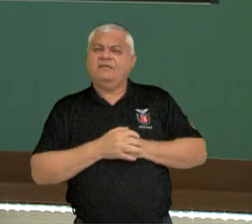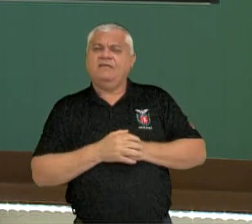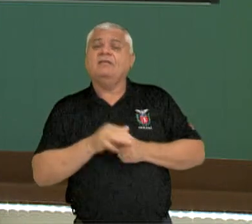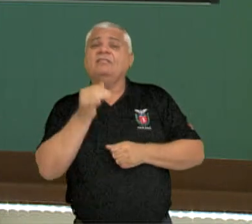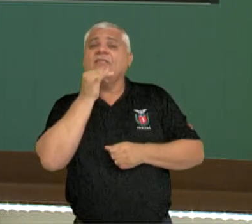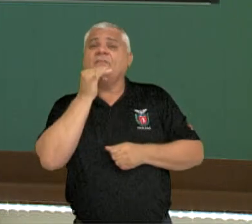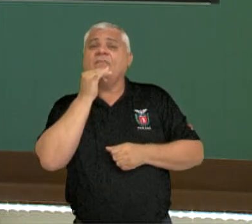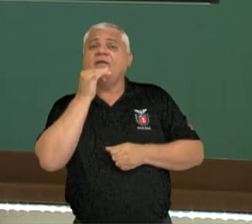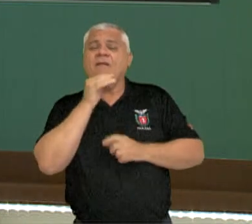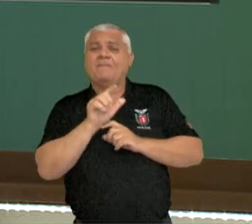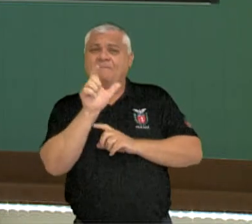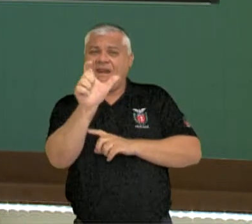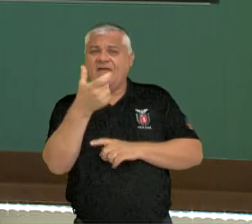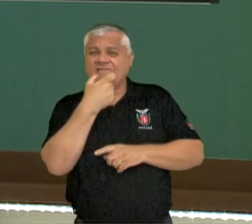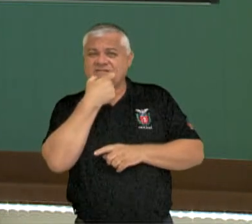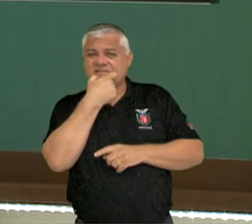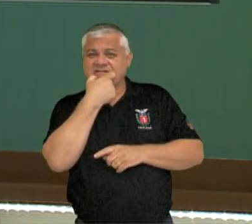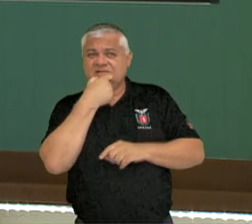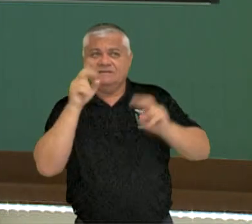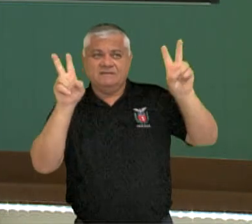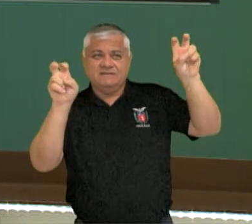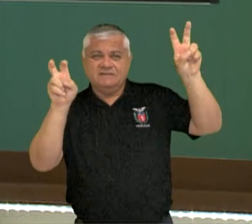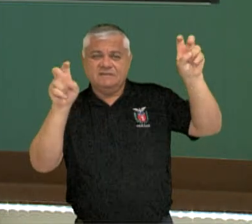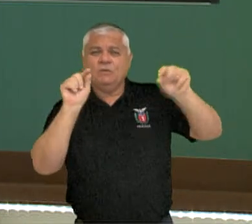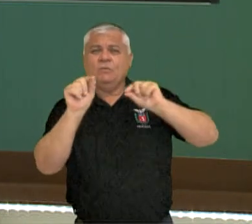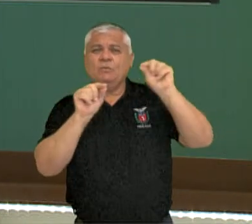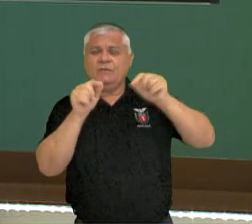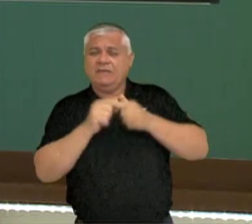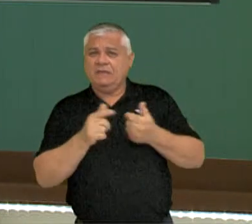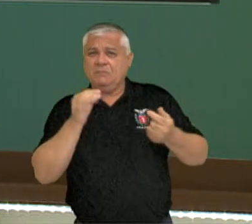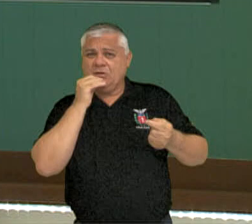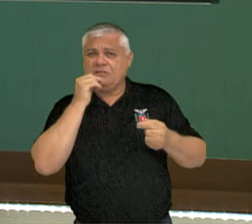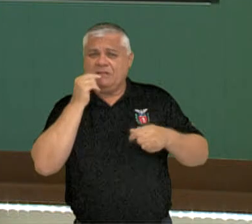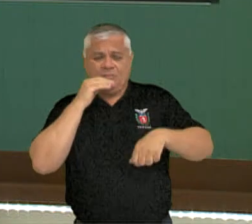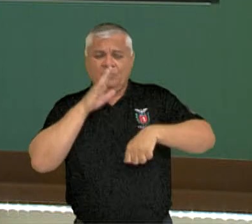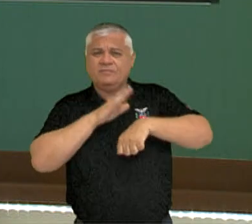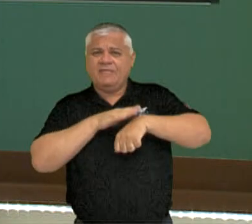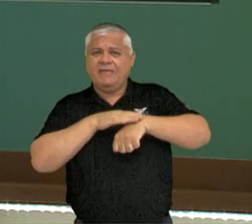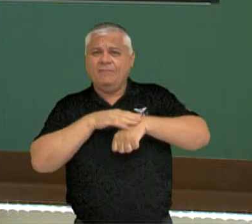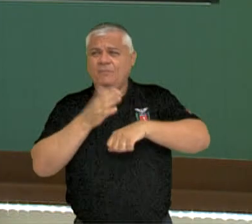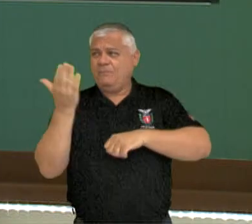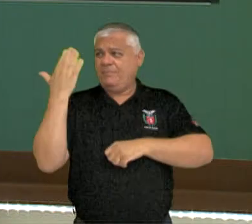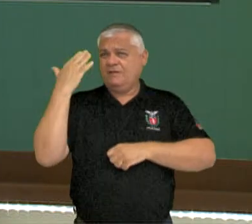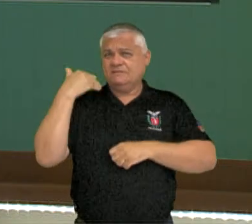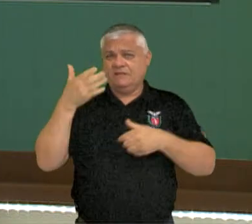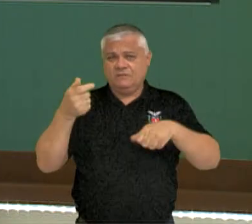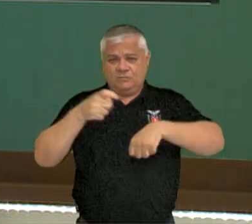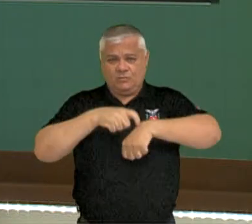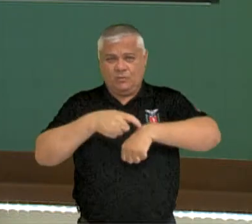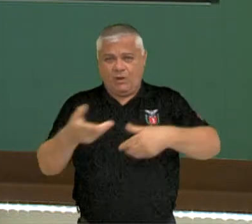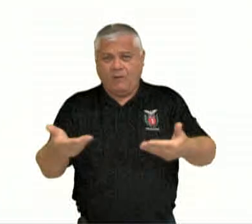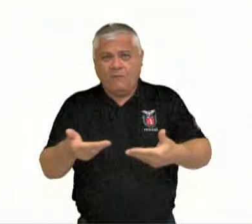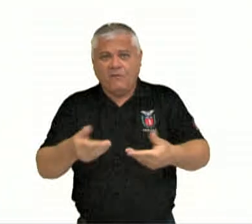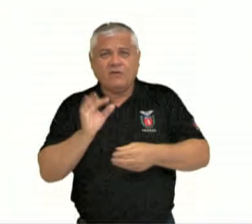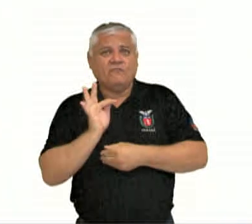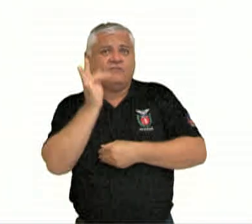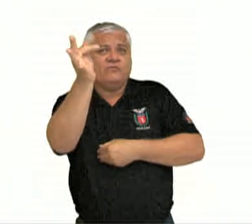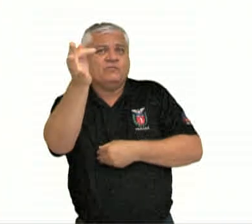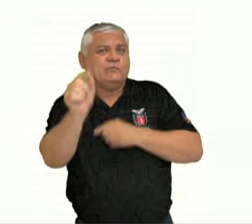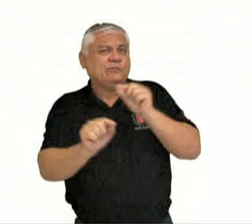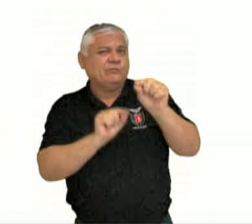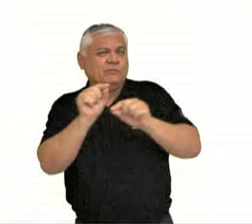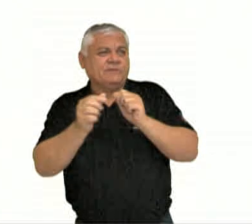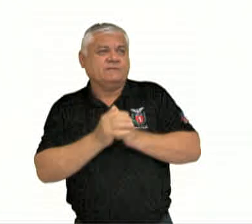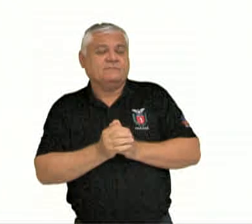uma diferença de tempo, né? Um contraste temporal, tempo no presente e no futuro. Vamos observar? As aspas